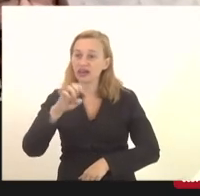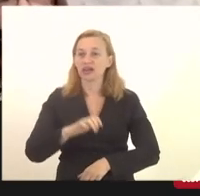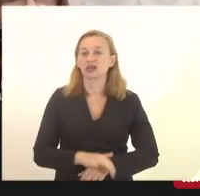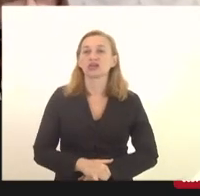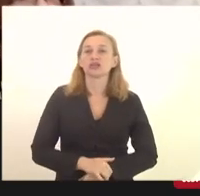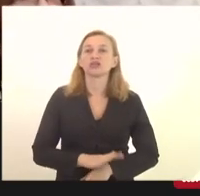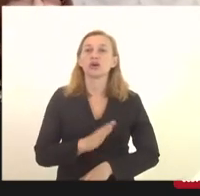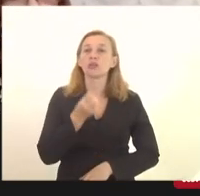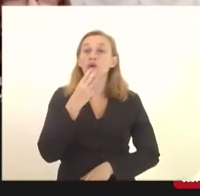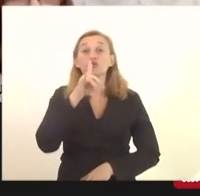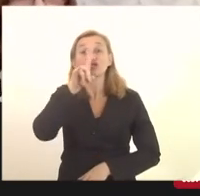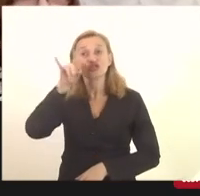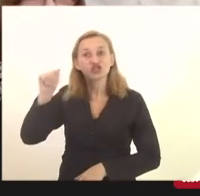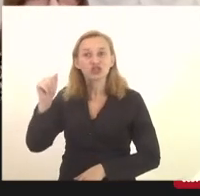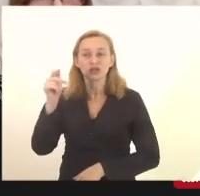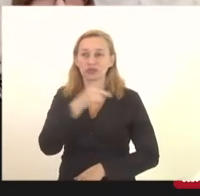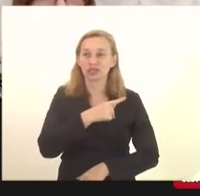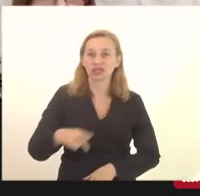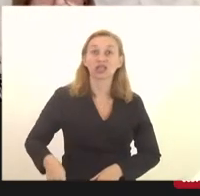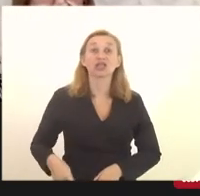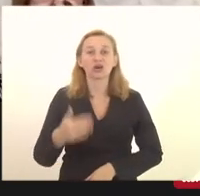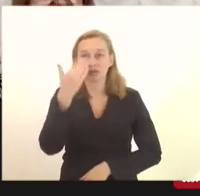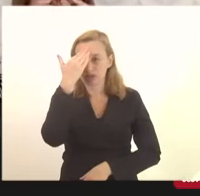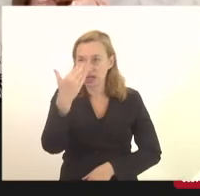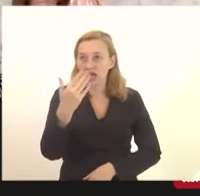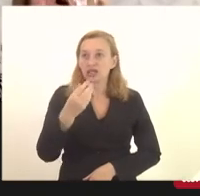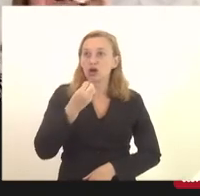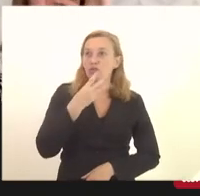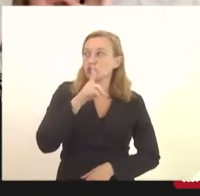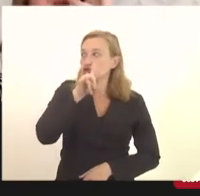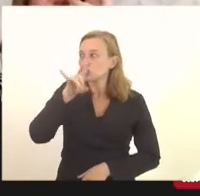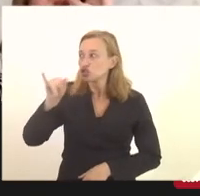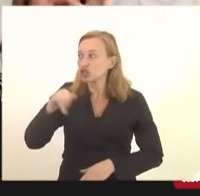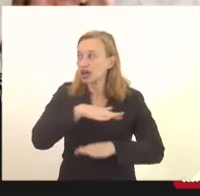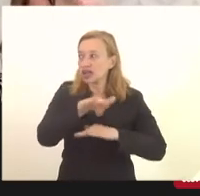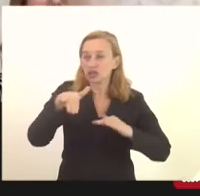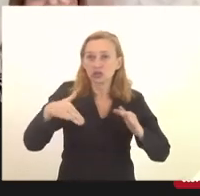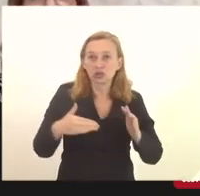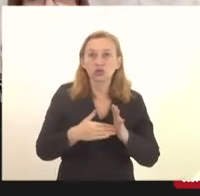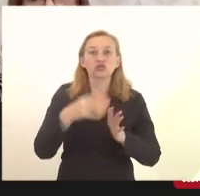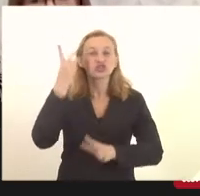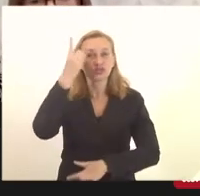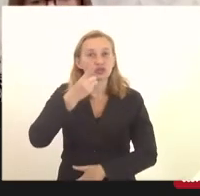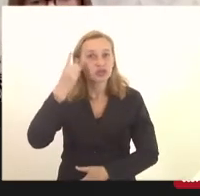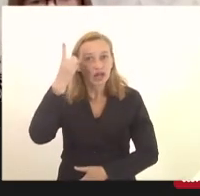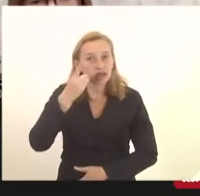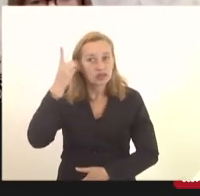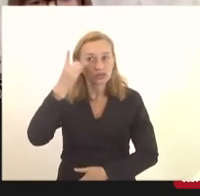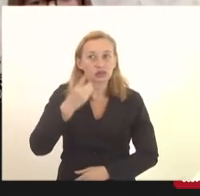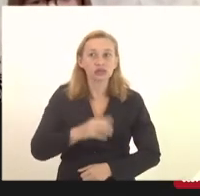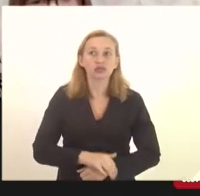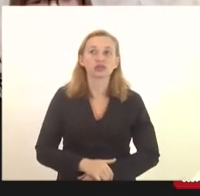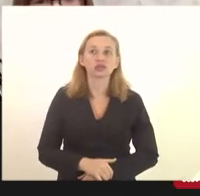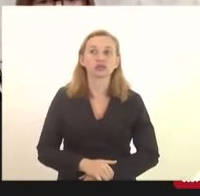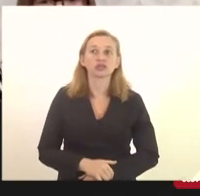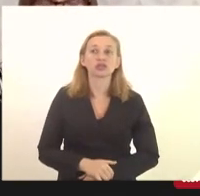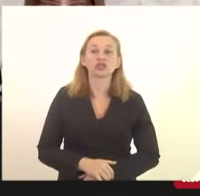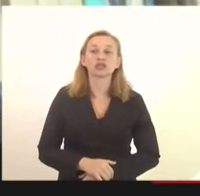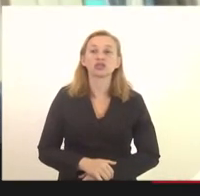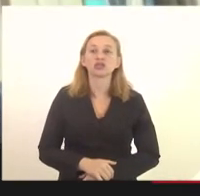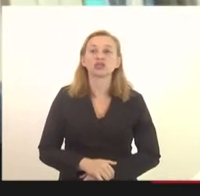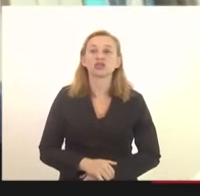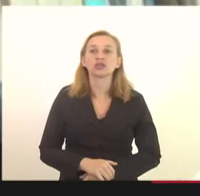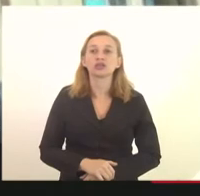Bom dia, presidente. Obrigado. Bom dia a todos, deputadas, deputados, demais